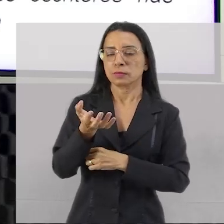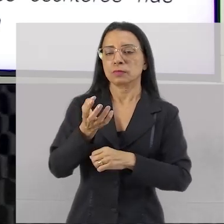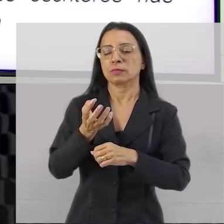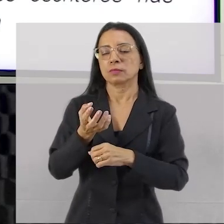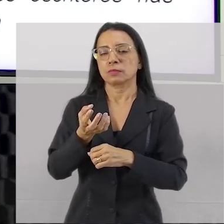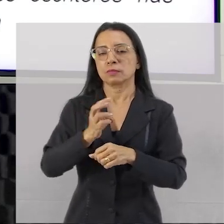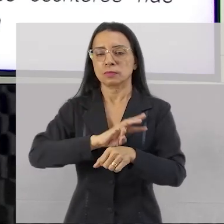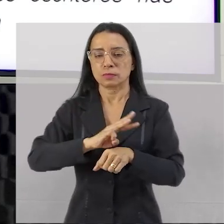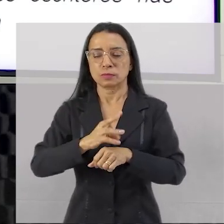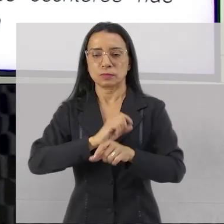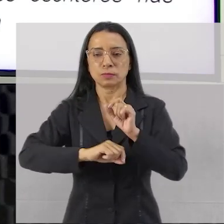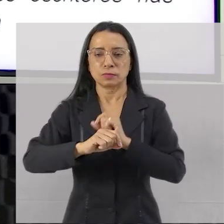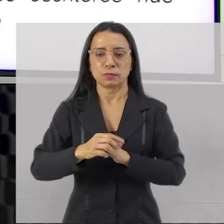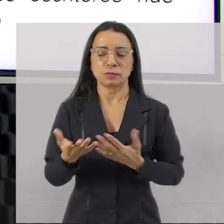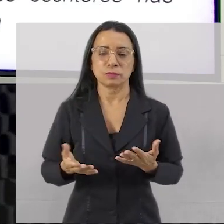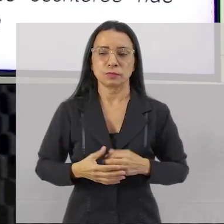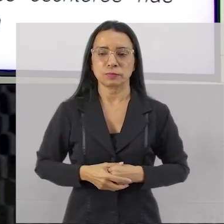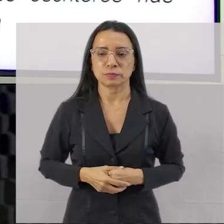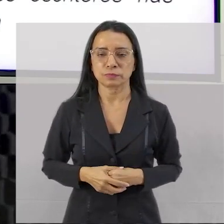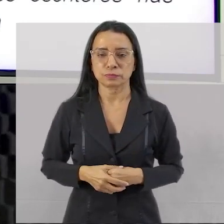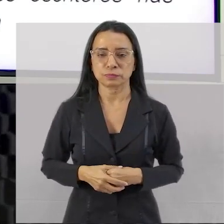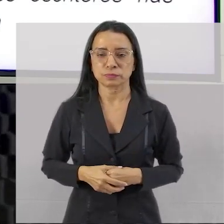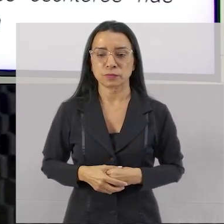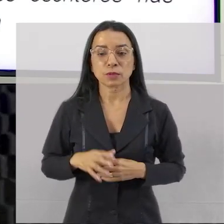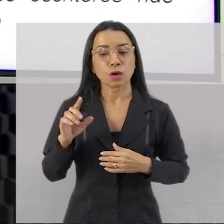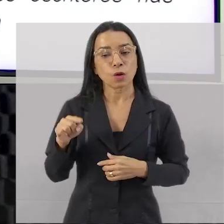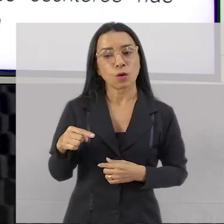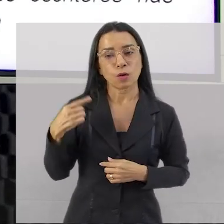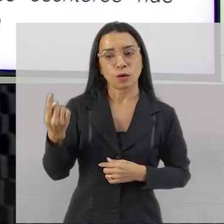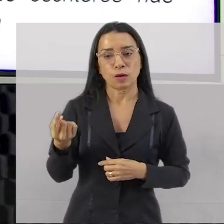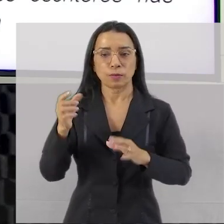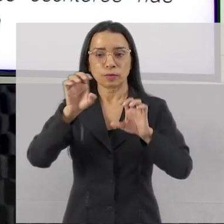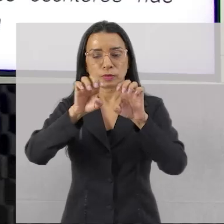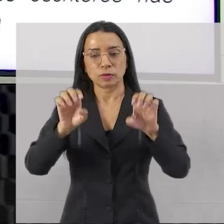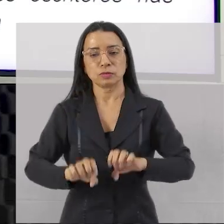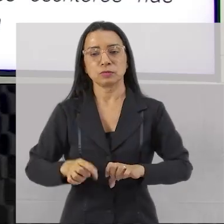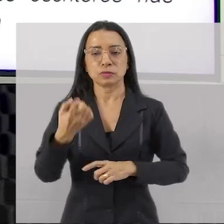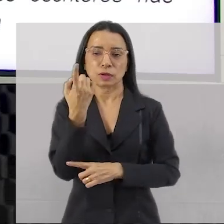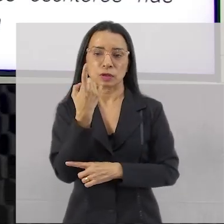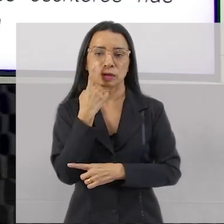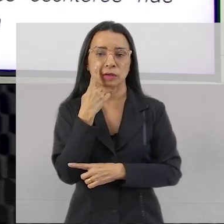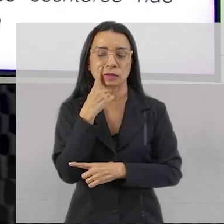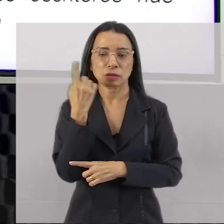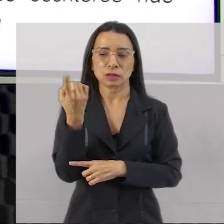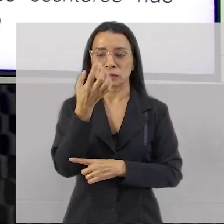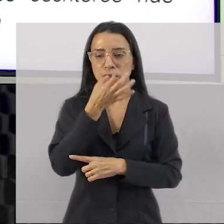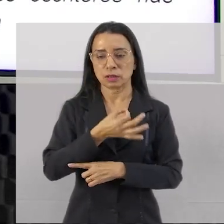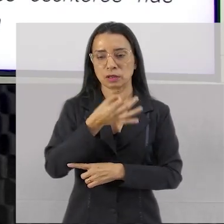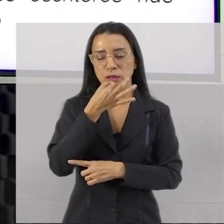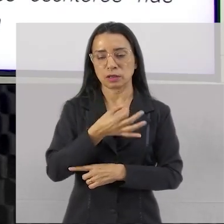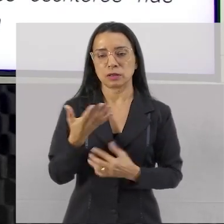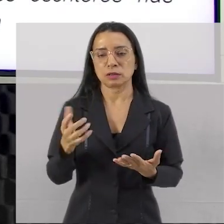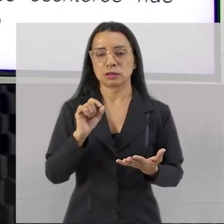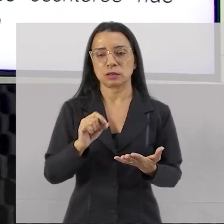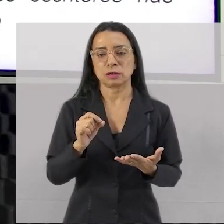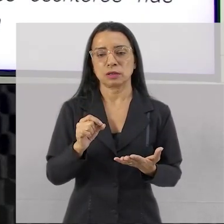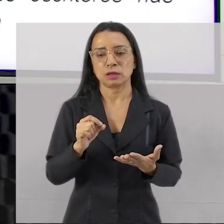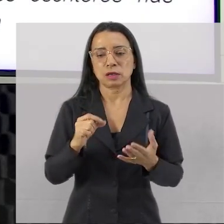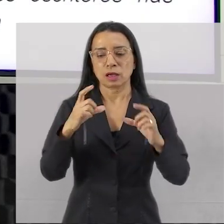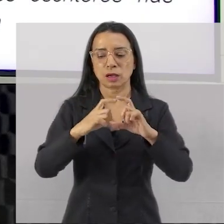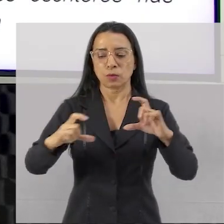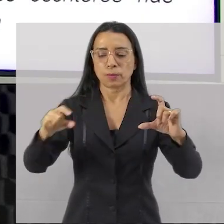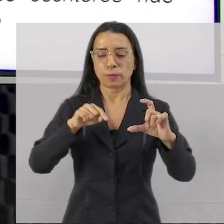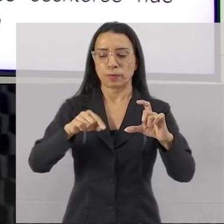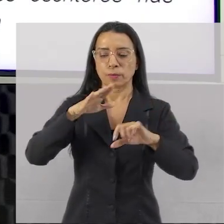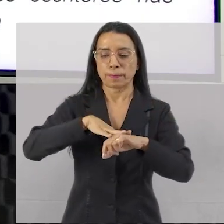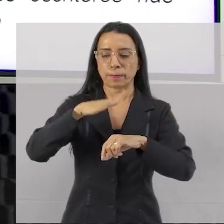aí foi o repertório sociocultural. Jimmy, qual é a próxima estrutura? Análise, análise crítica. É bem aqui o período mais